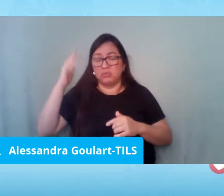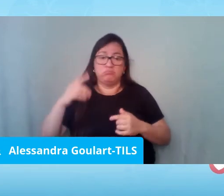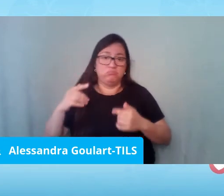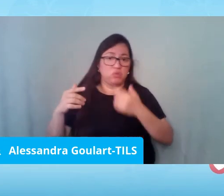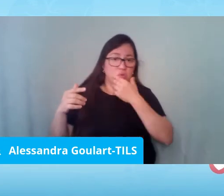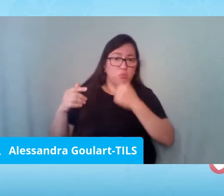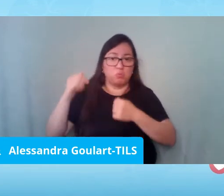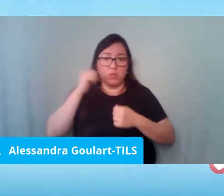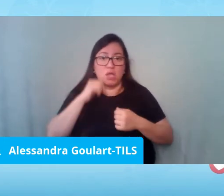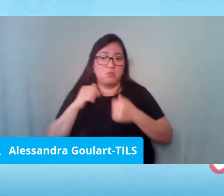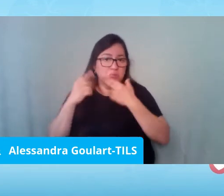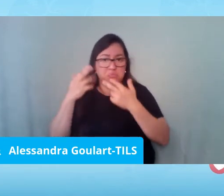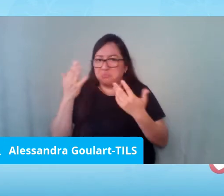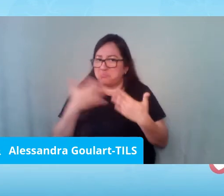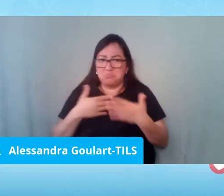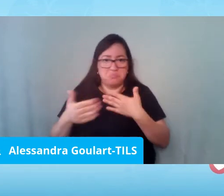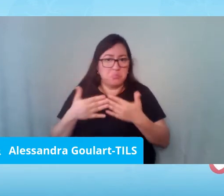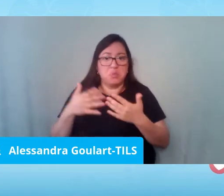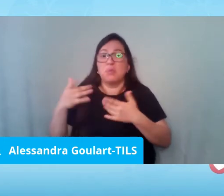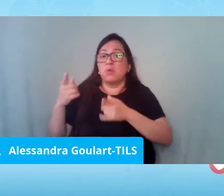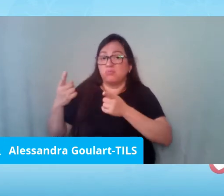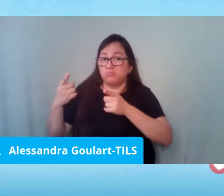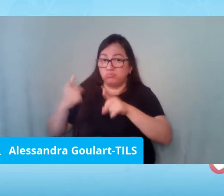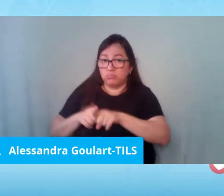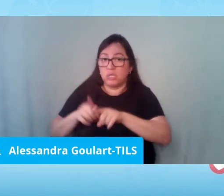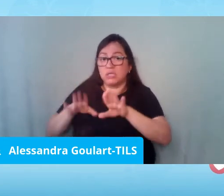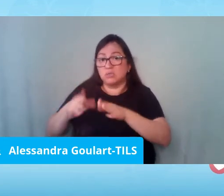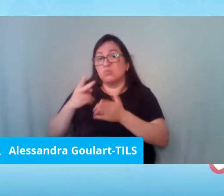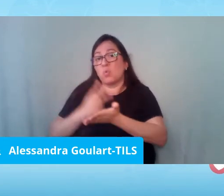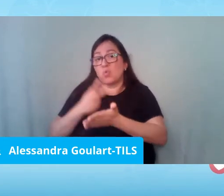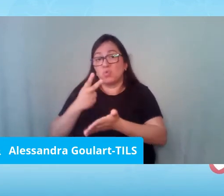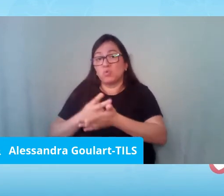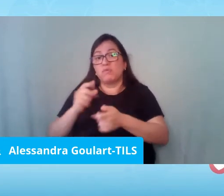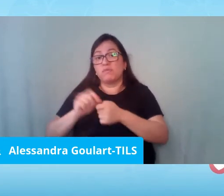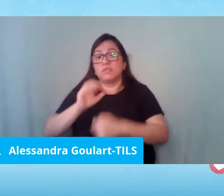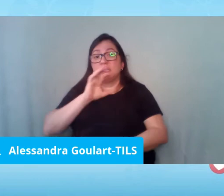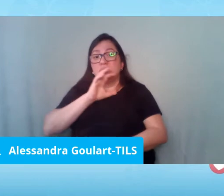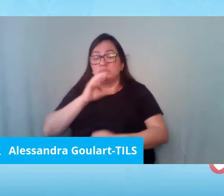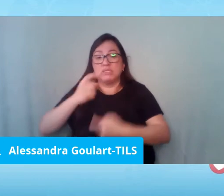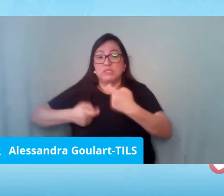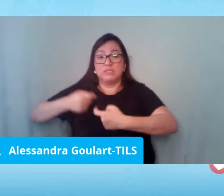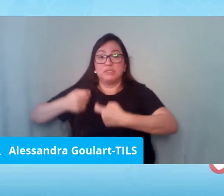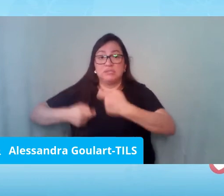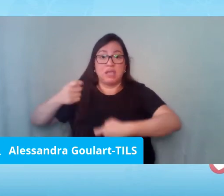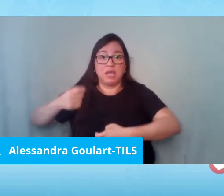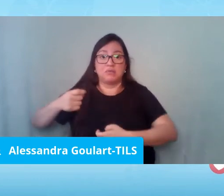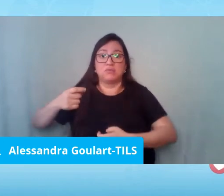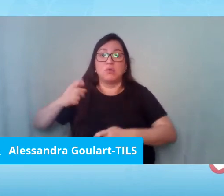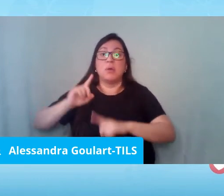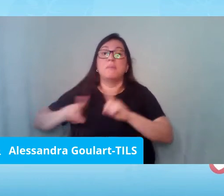tendo relações sexuais, né? Mesmo com essa mulher gestante. Então a gente precisa